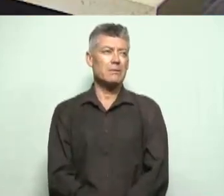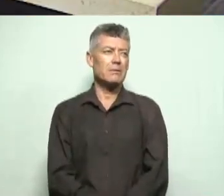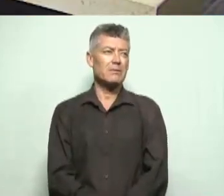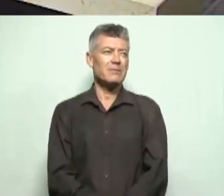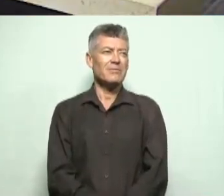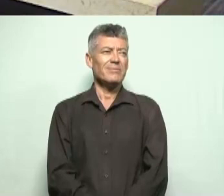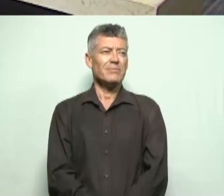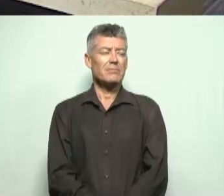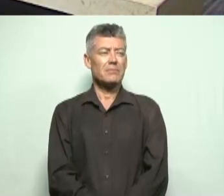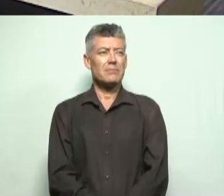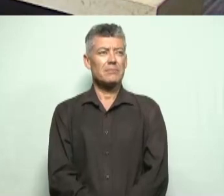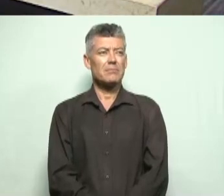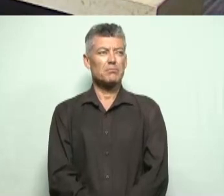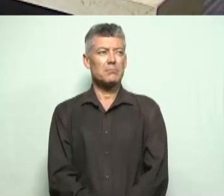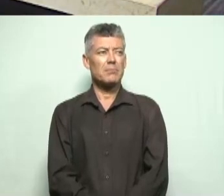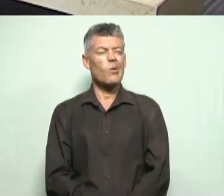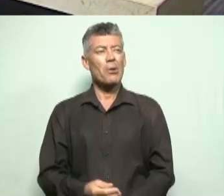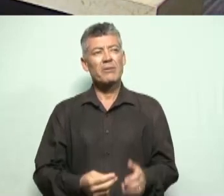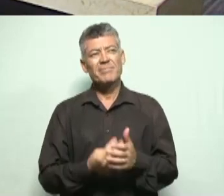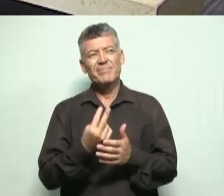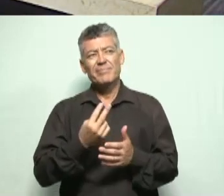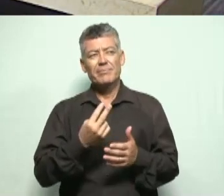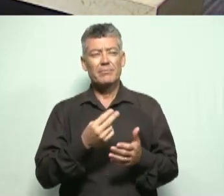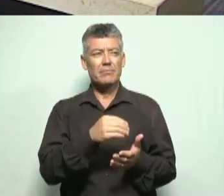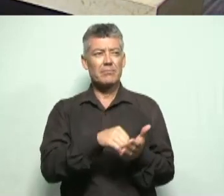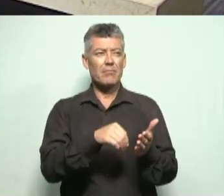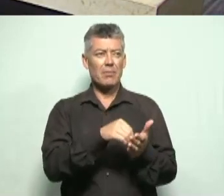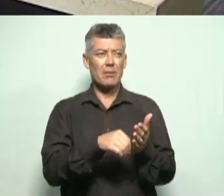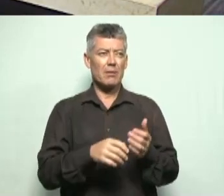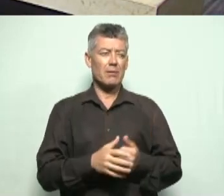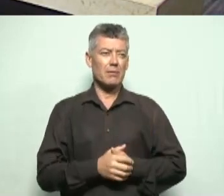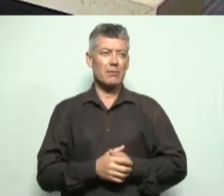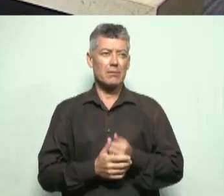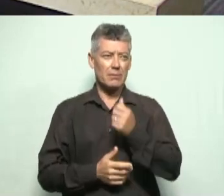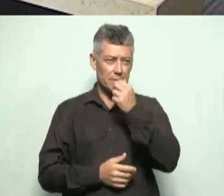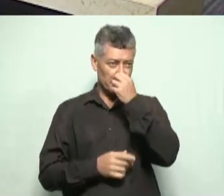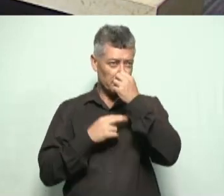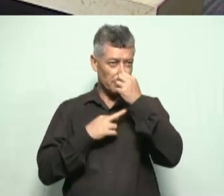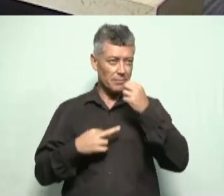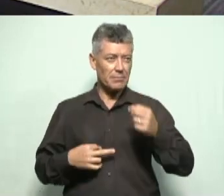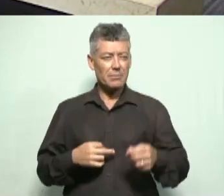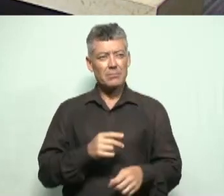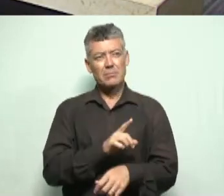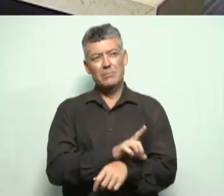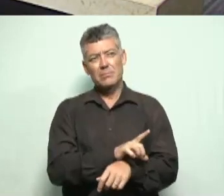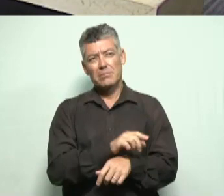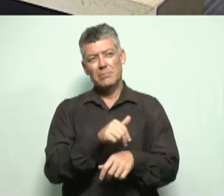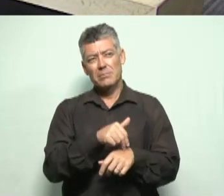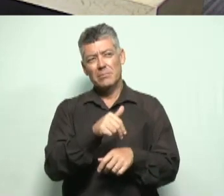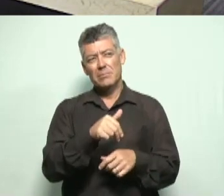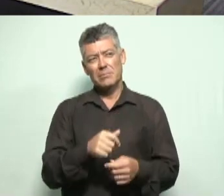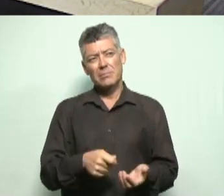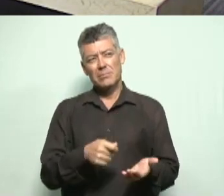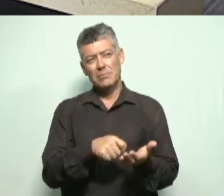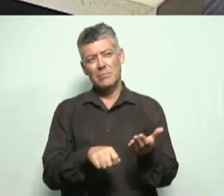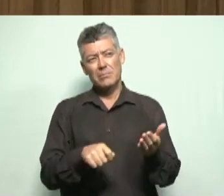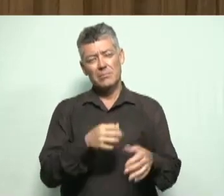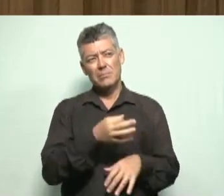secretário para a leitura do expediente. Memorando do vereador Luciano Nascimento, justificativa de